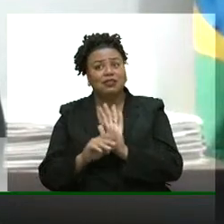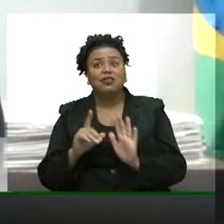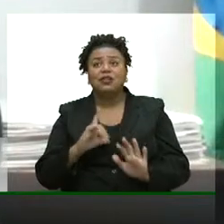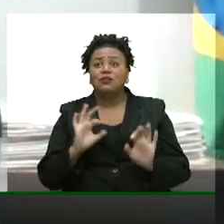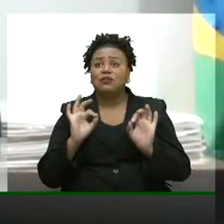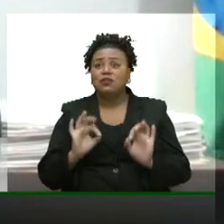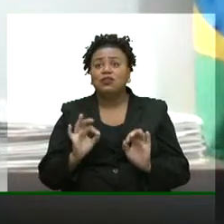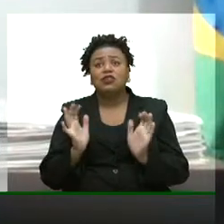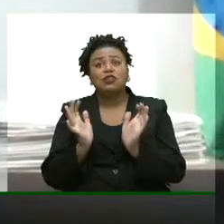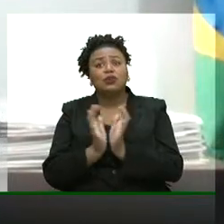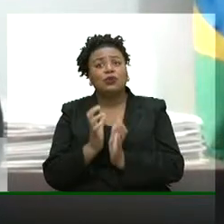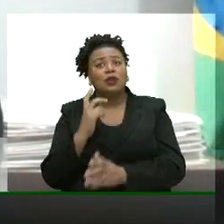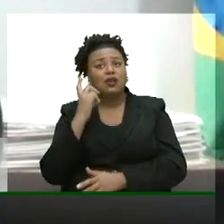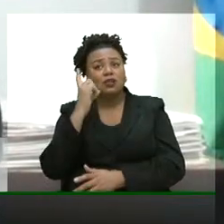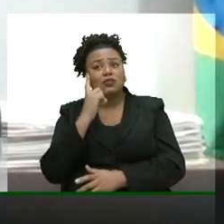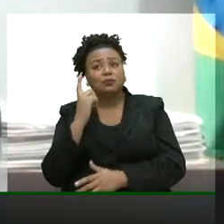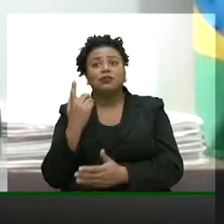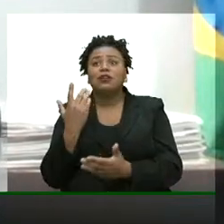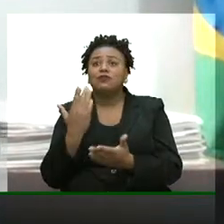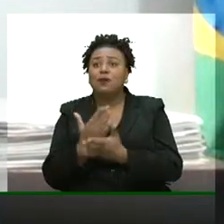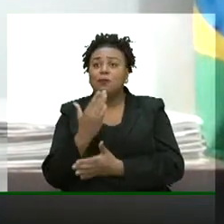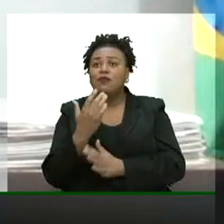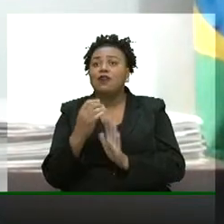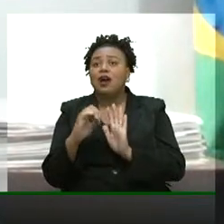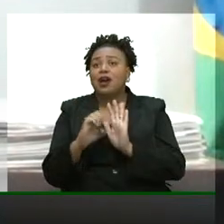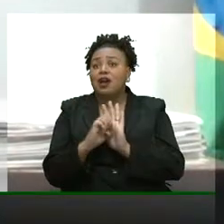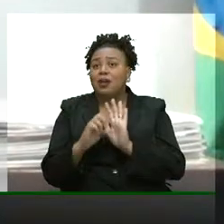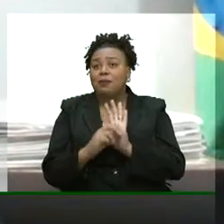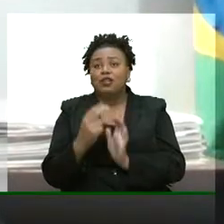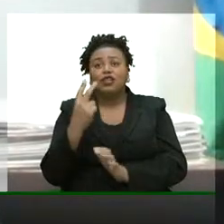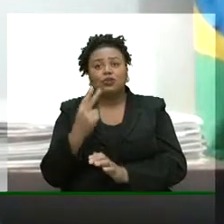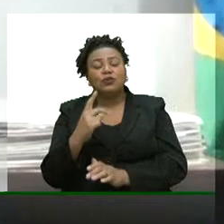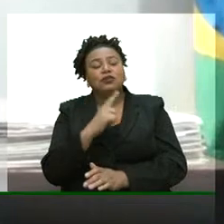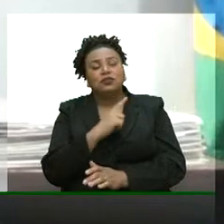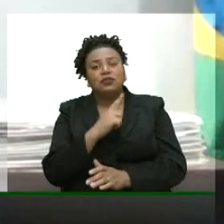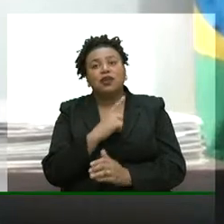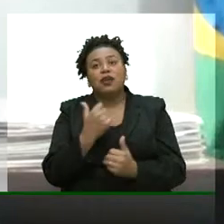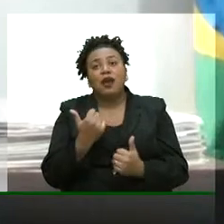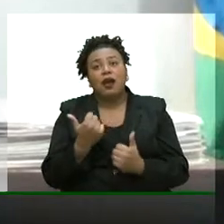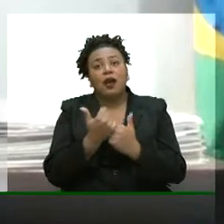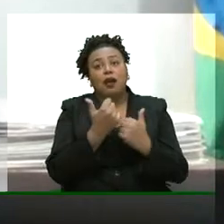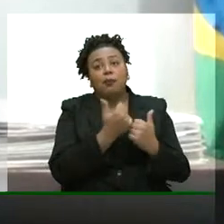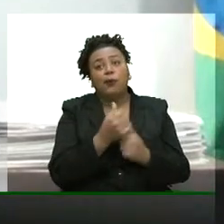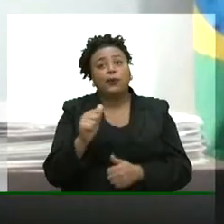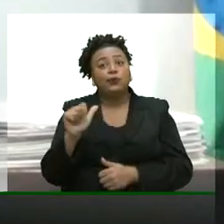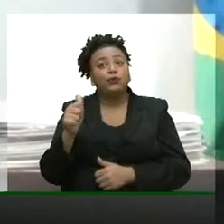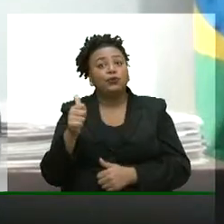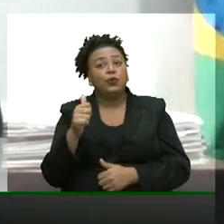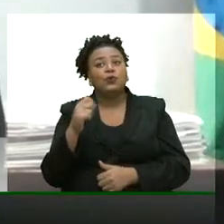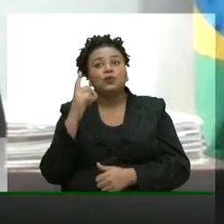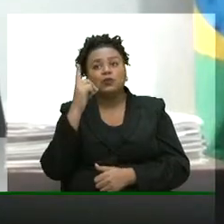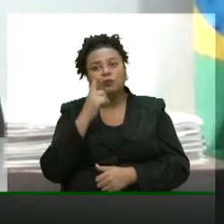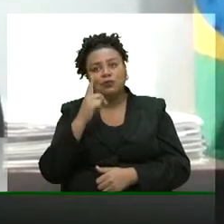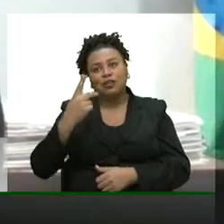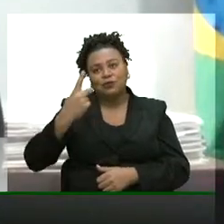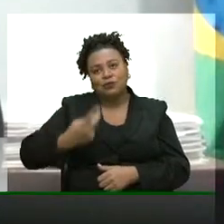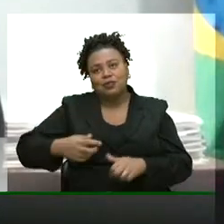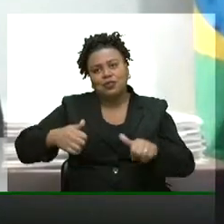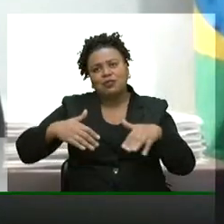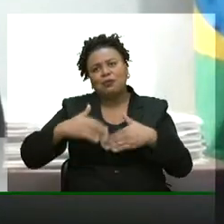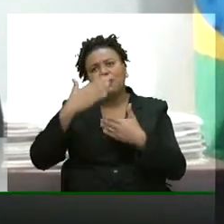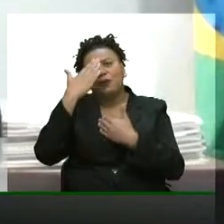colegas parlamentares vão aprovar também a emenda número 2, que tem a chancela de 11 parlamentares desta casa. Muito obrigado, senhor presidente,